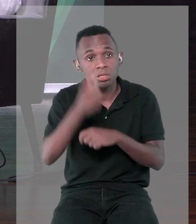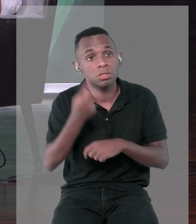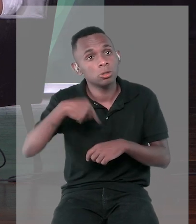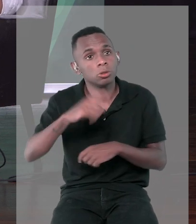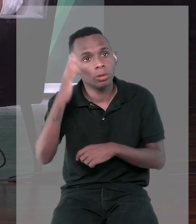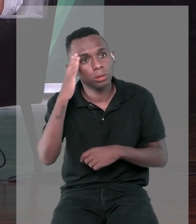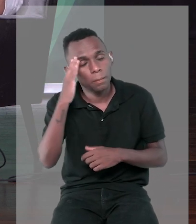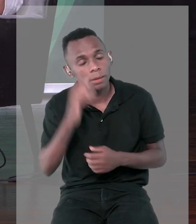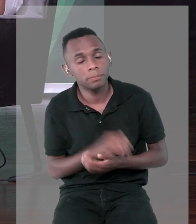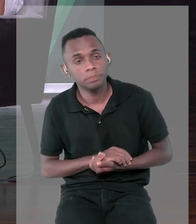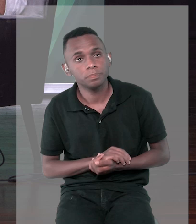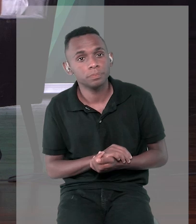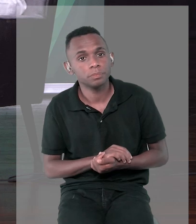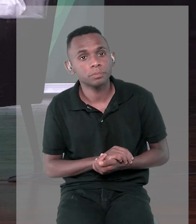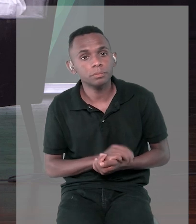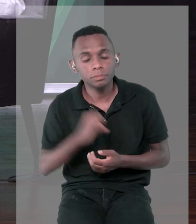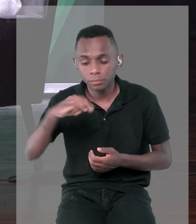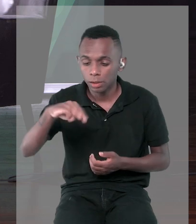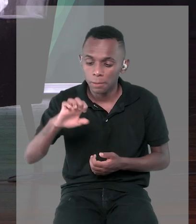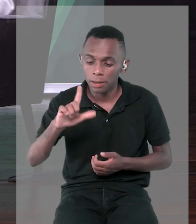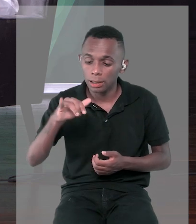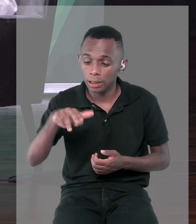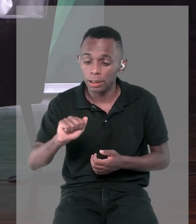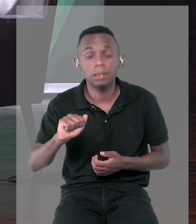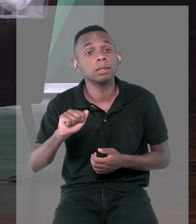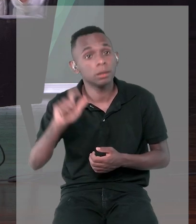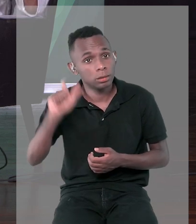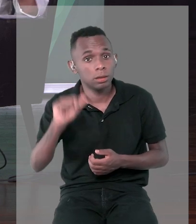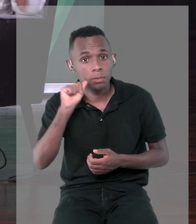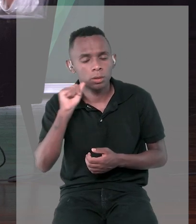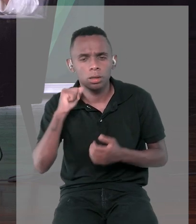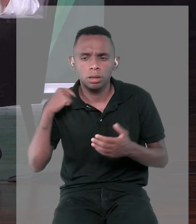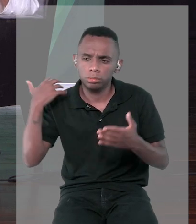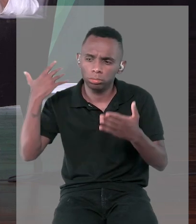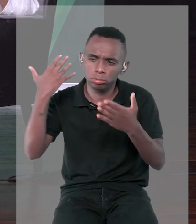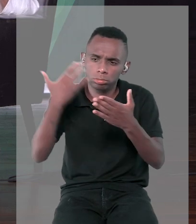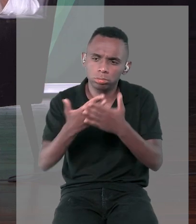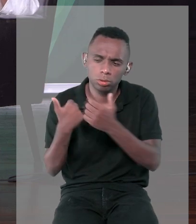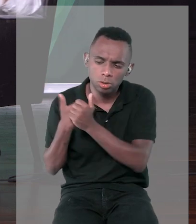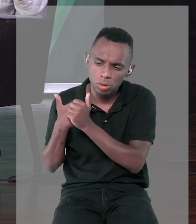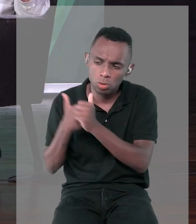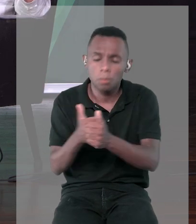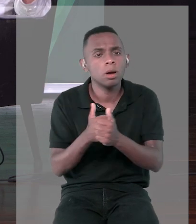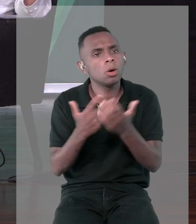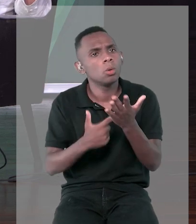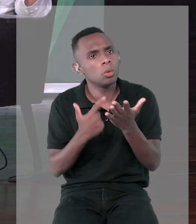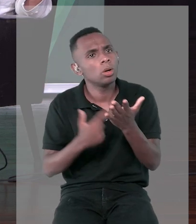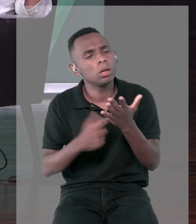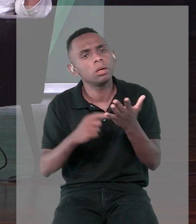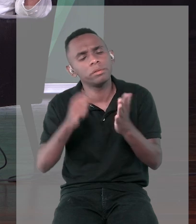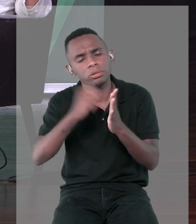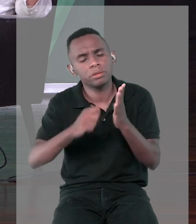Né? E a Melina Dalboni, que é a que acompanhou o processo todo, fez um livro lindo, que se chama Diário